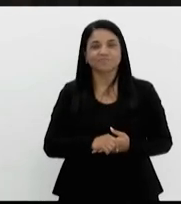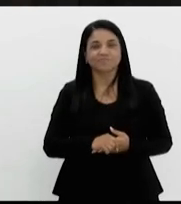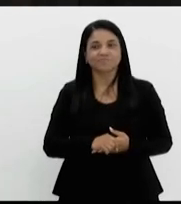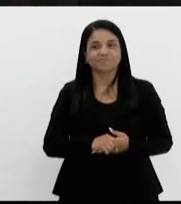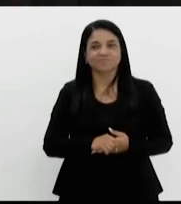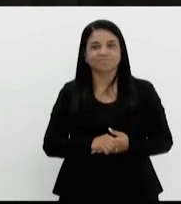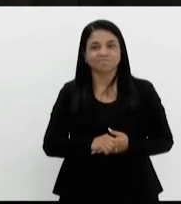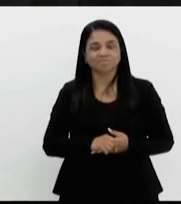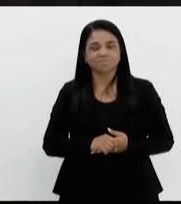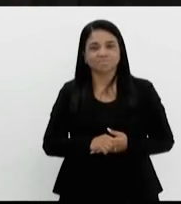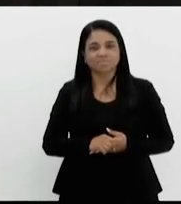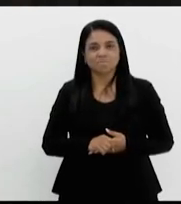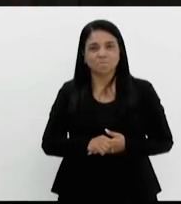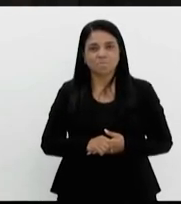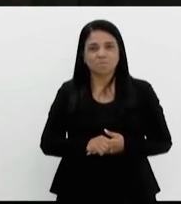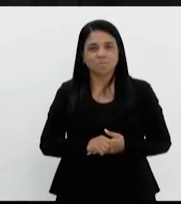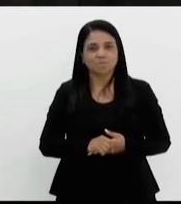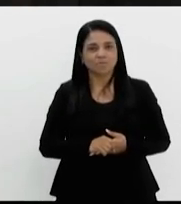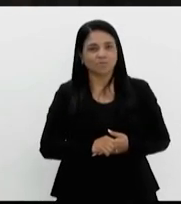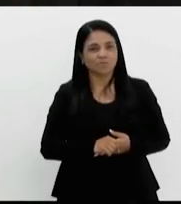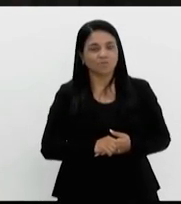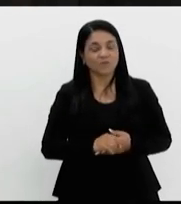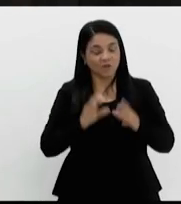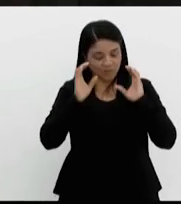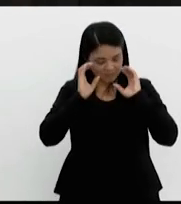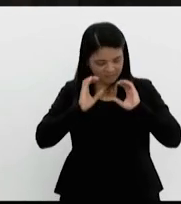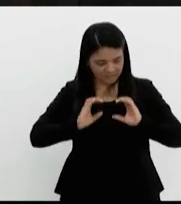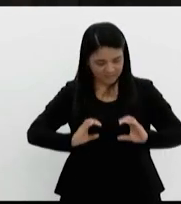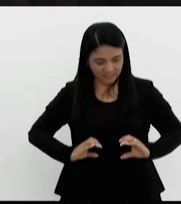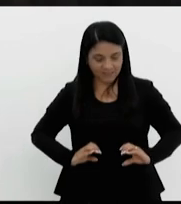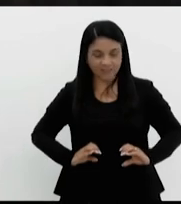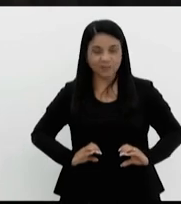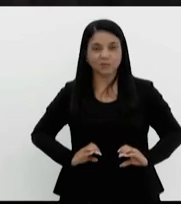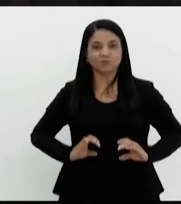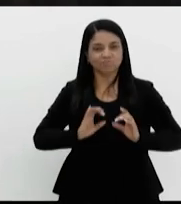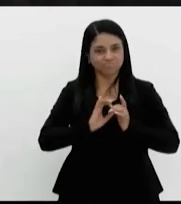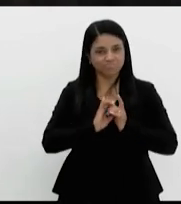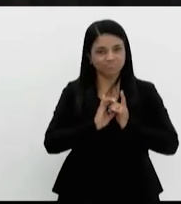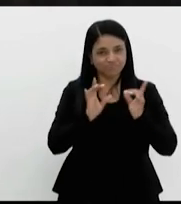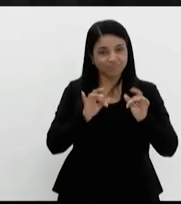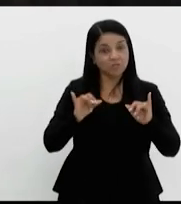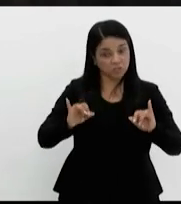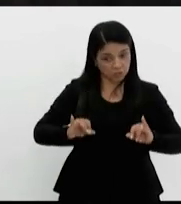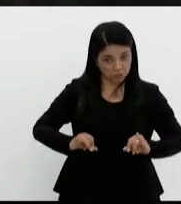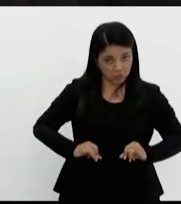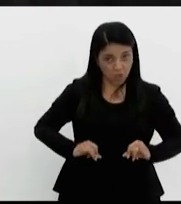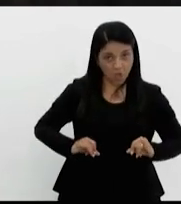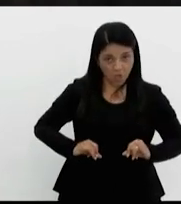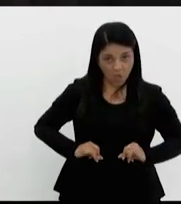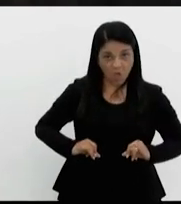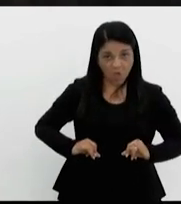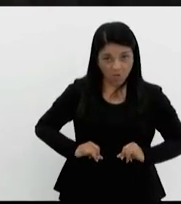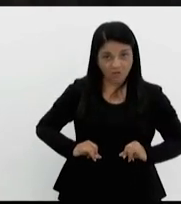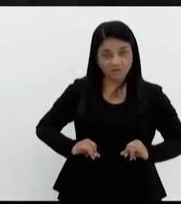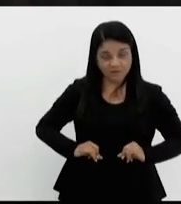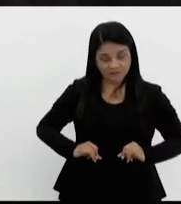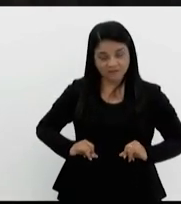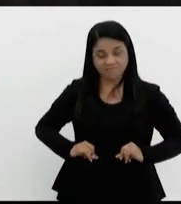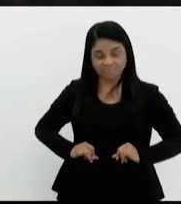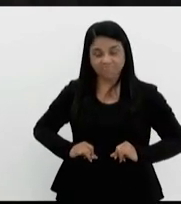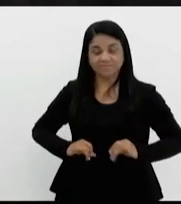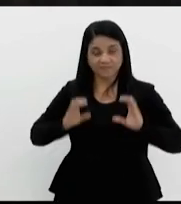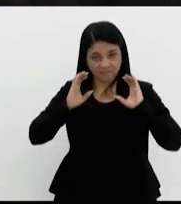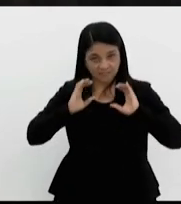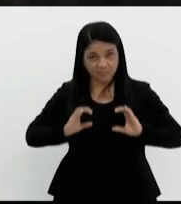permitir aos cidadãos aqui que sofrem, mas que têm uma posição melhorada na